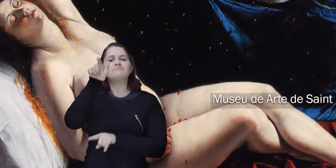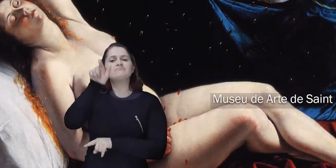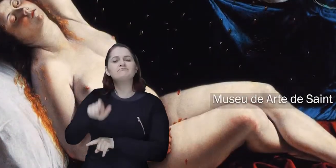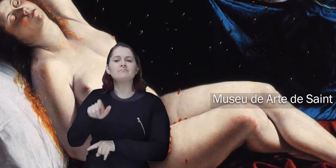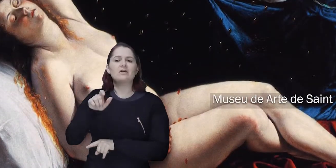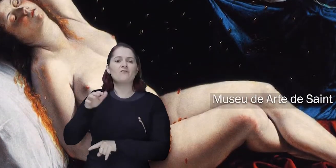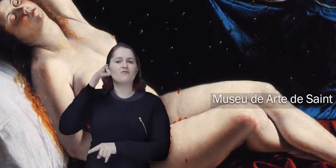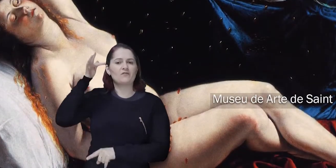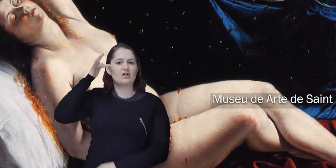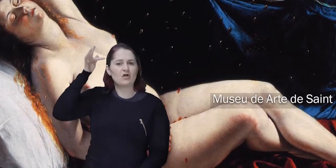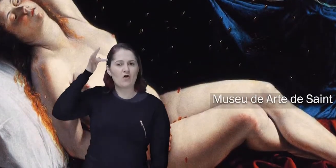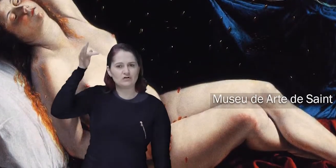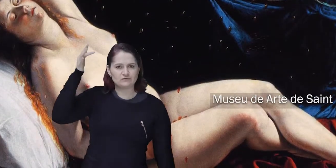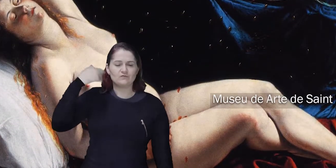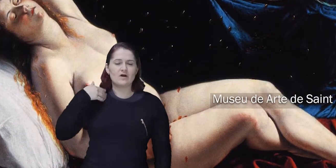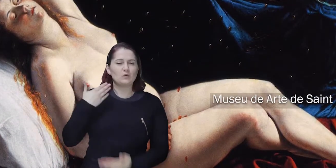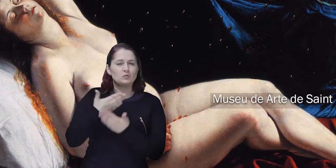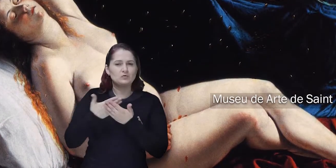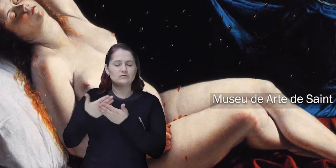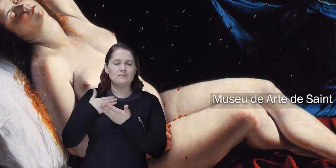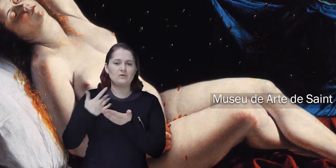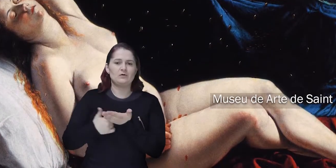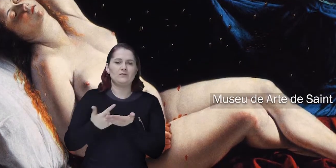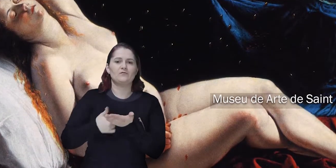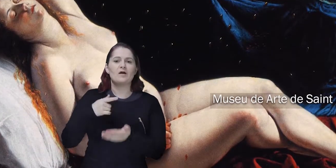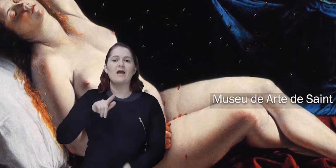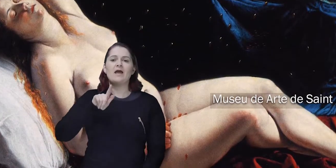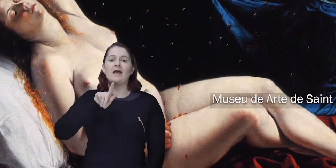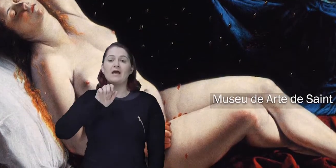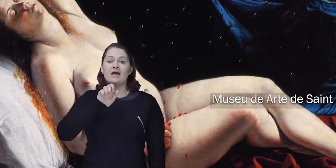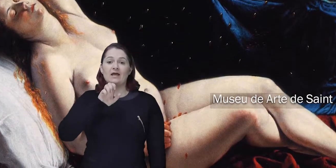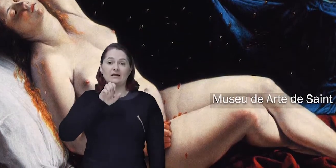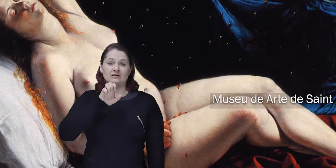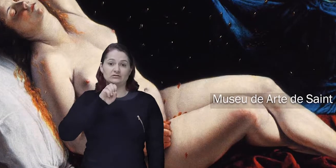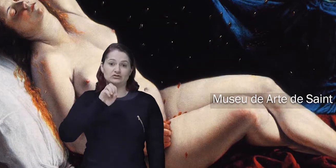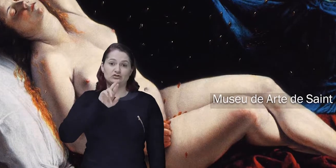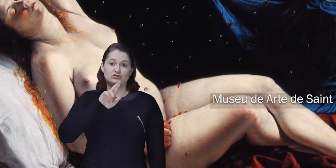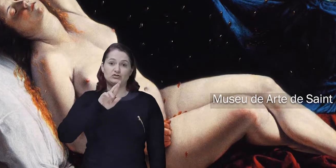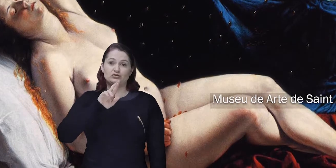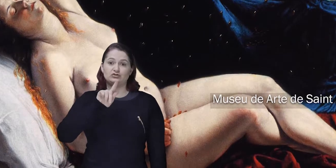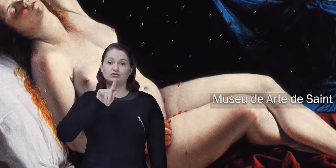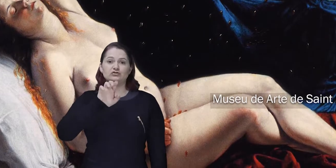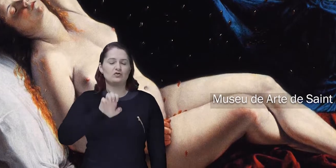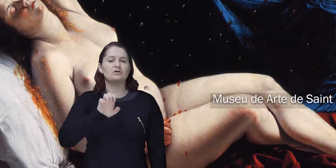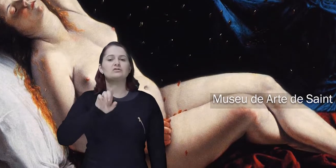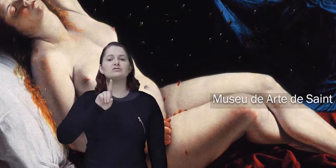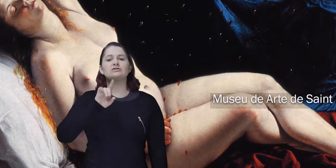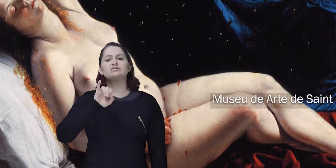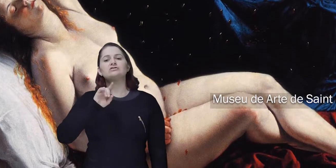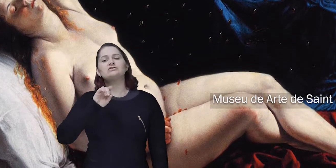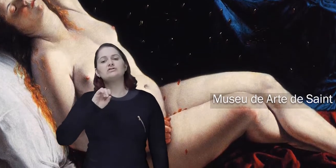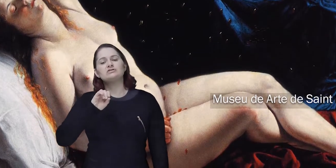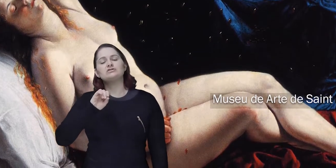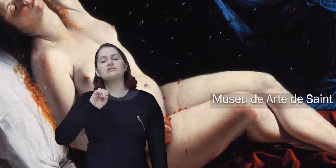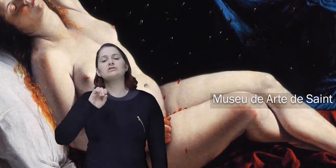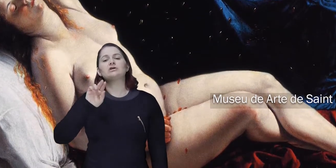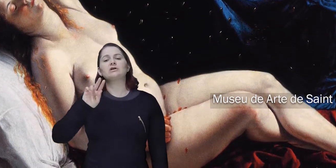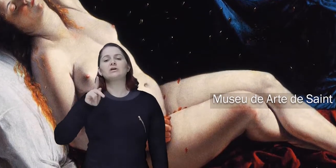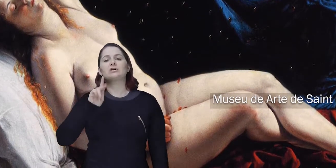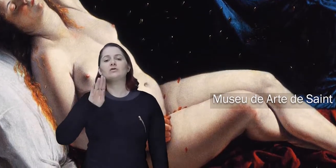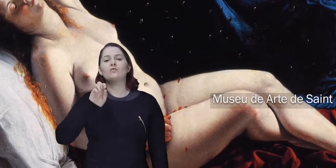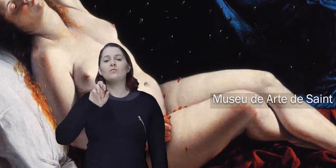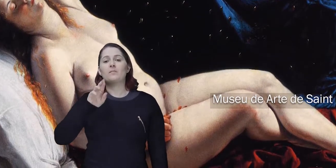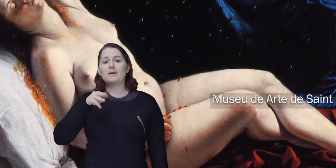tem um filósofo da imagem que eu usei muito no meu livro, que é o George Didi Huberman. Ele fala que